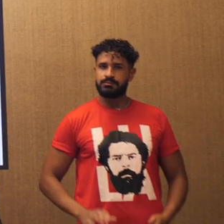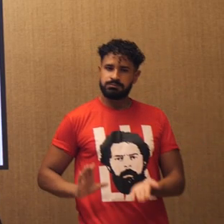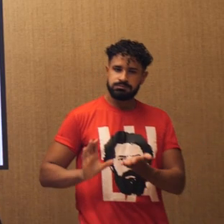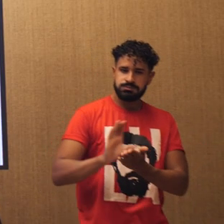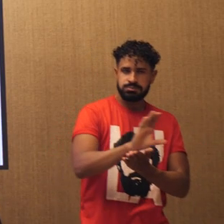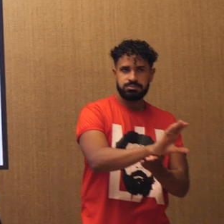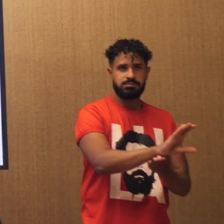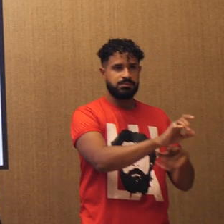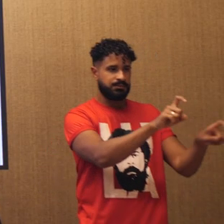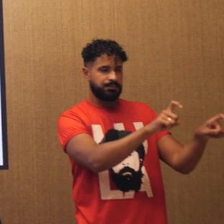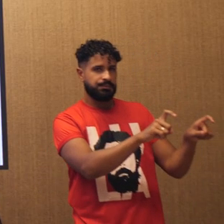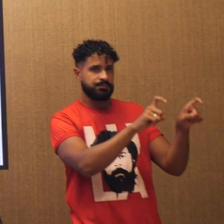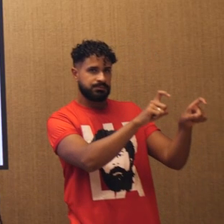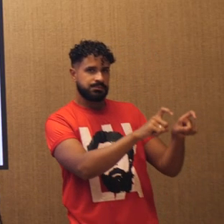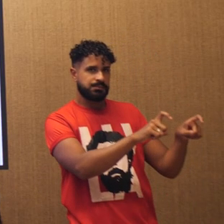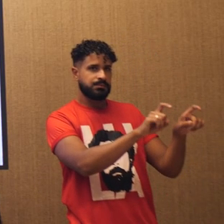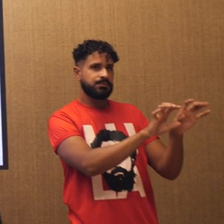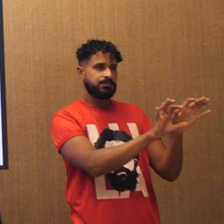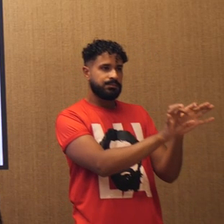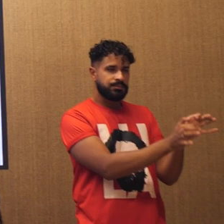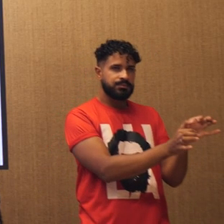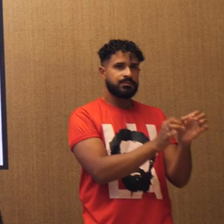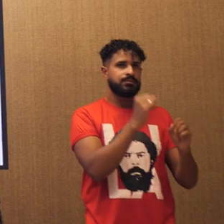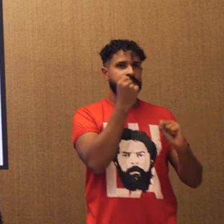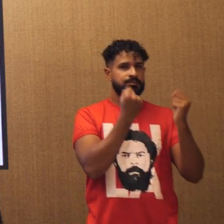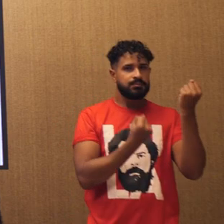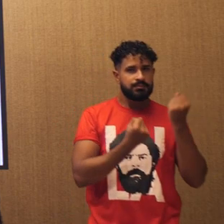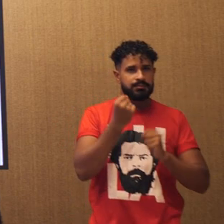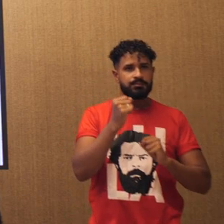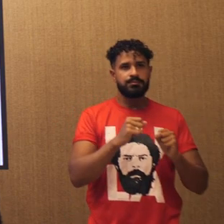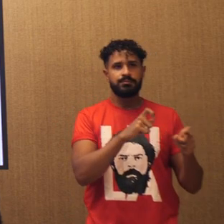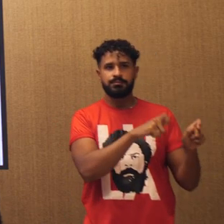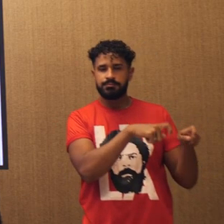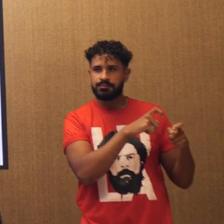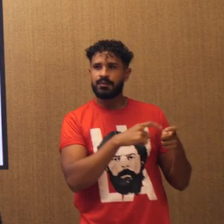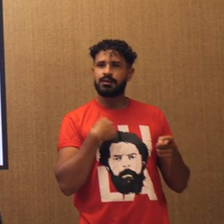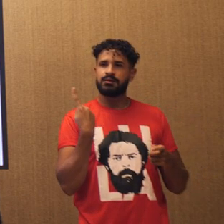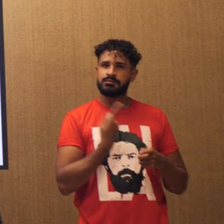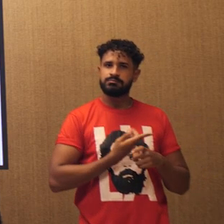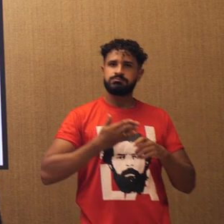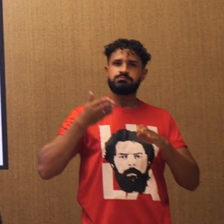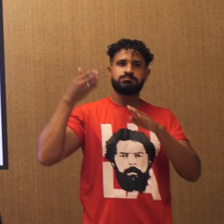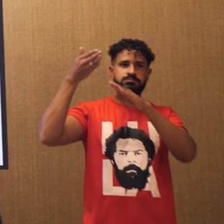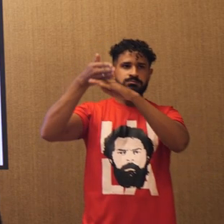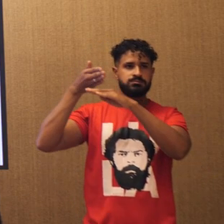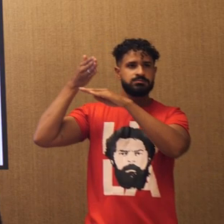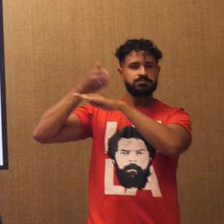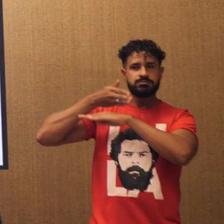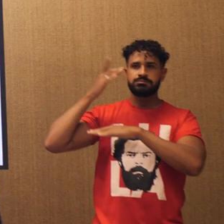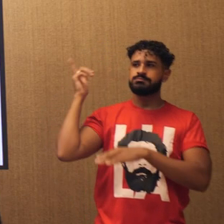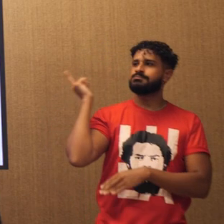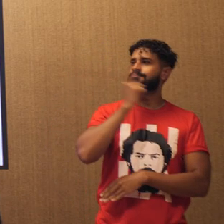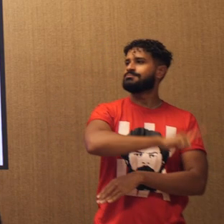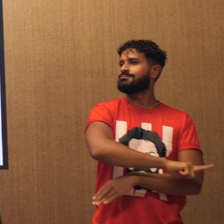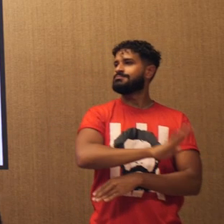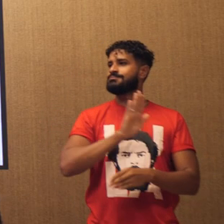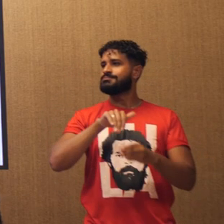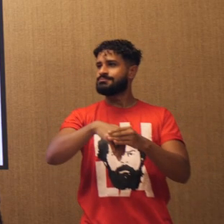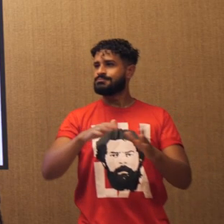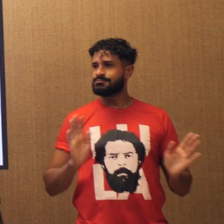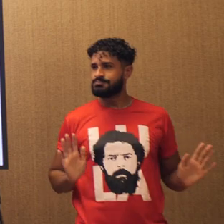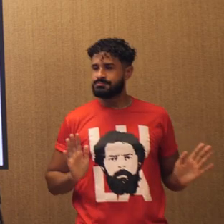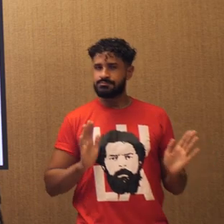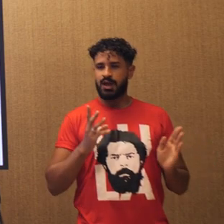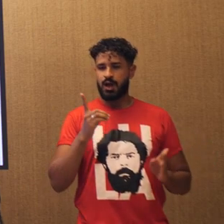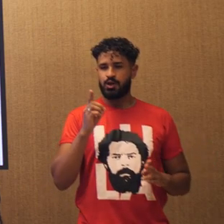investir no pequeno produtor na agroindústria. E fomos para a rua assim com aquela vontade. E ganhamos a